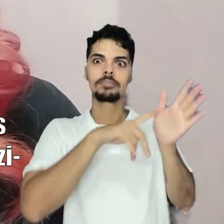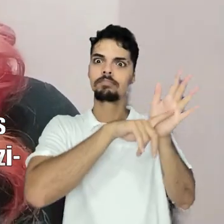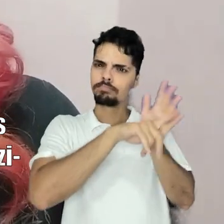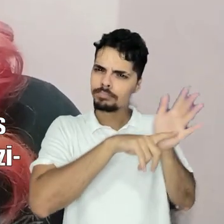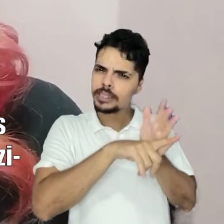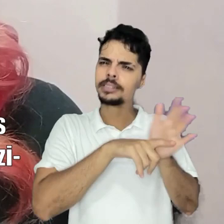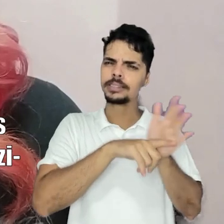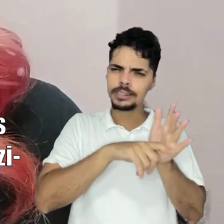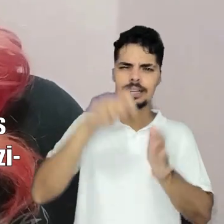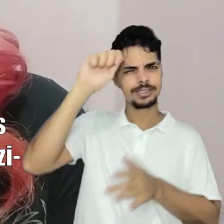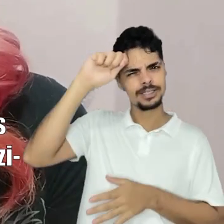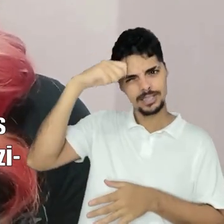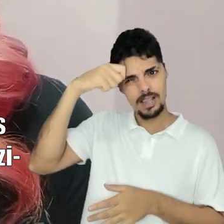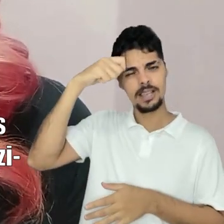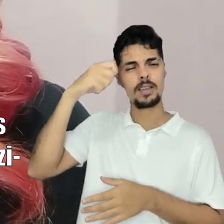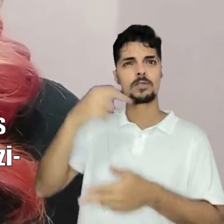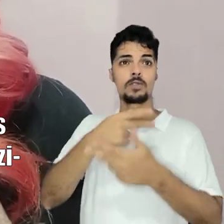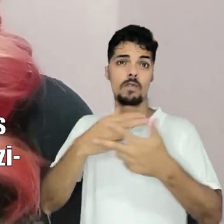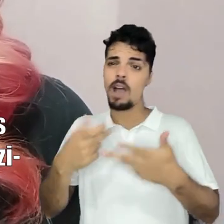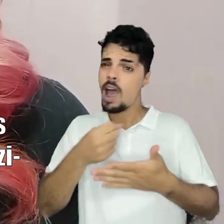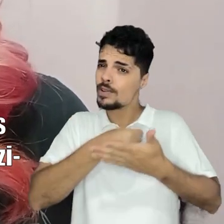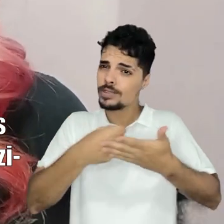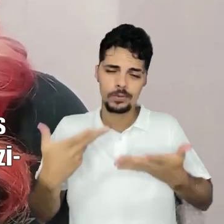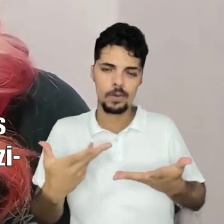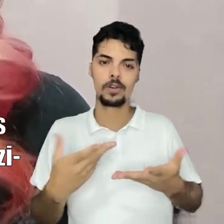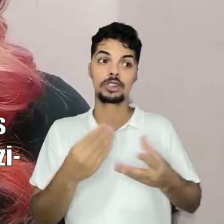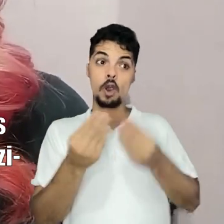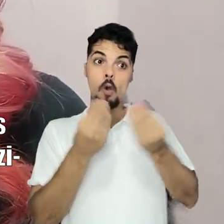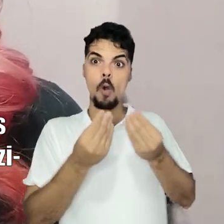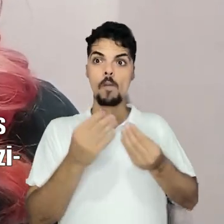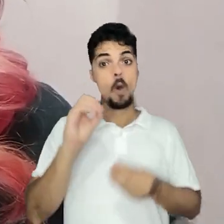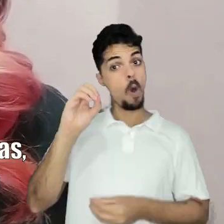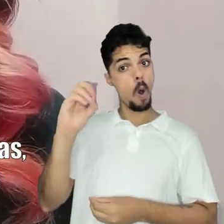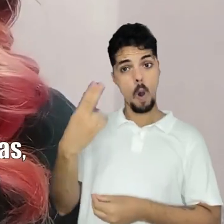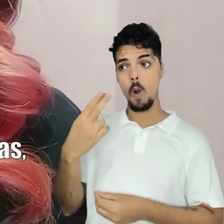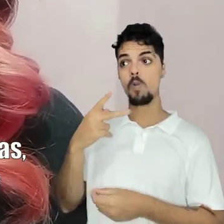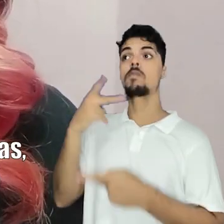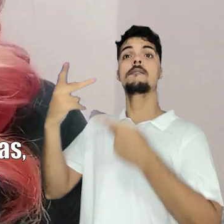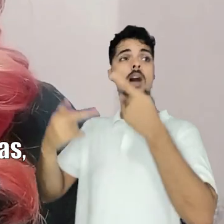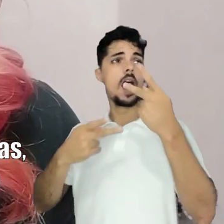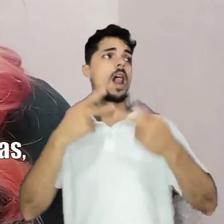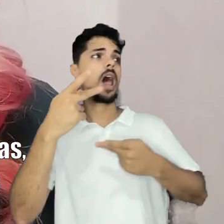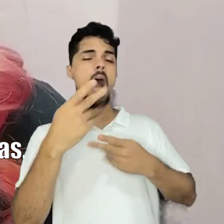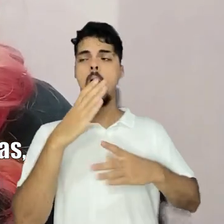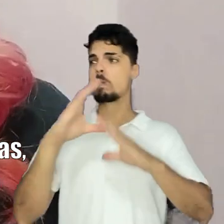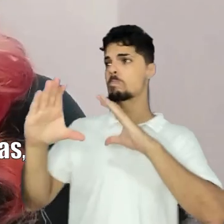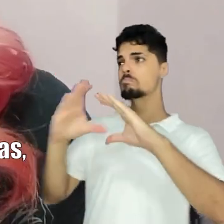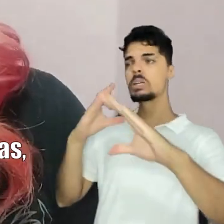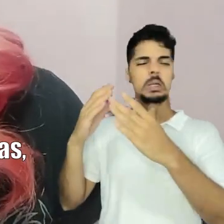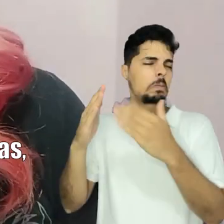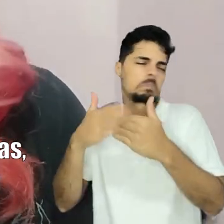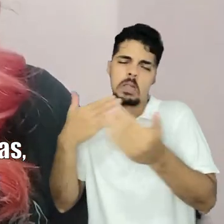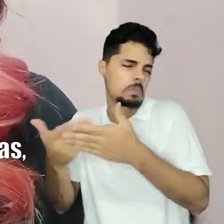de artistas negros, conhecer suas obras, lê-las e até mesmo reproduzi-las. Disso pode sair uma beira-feira de